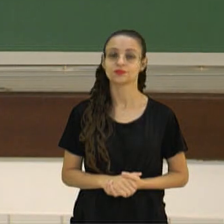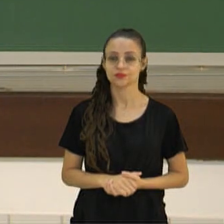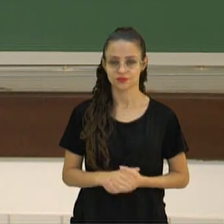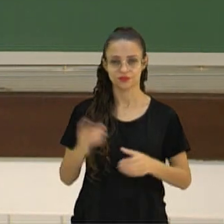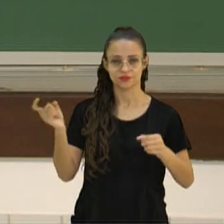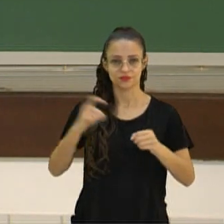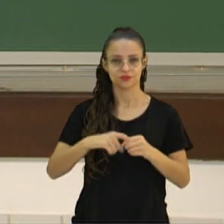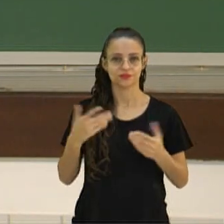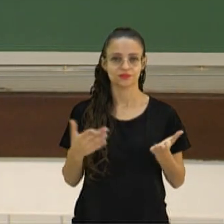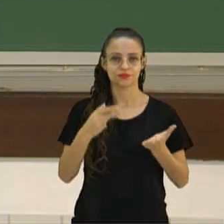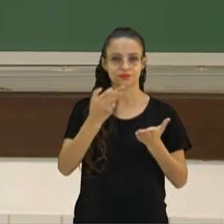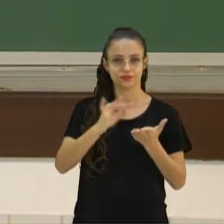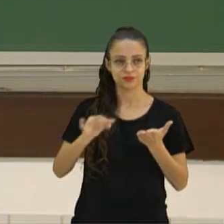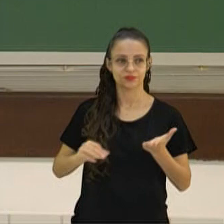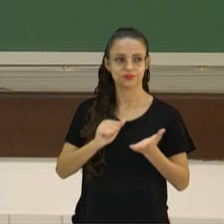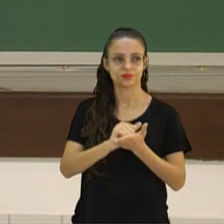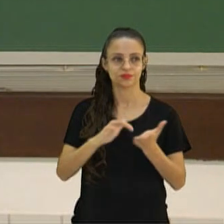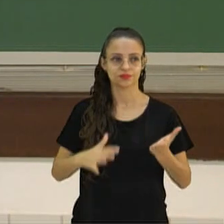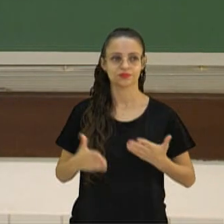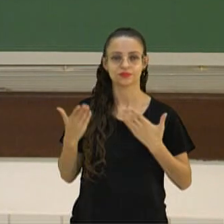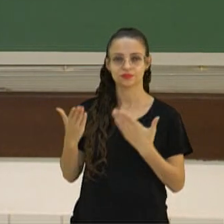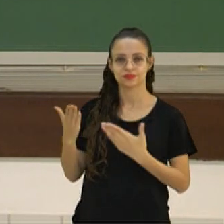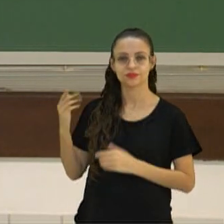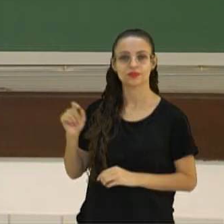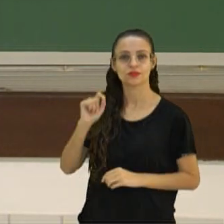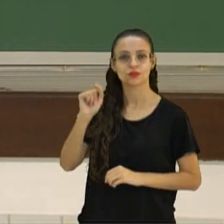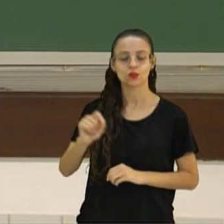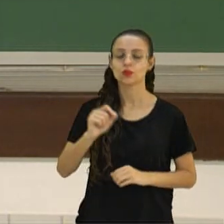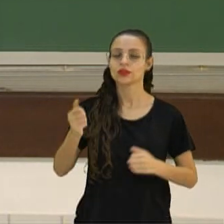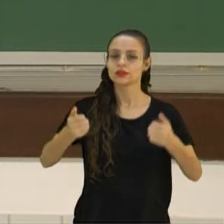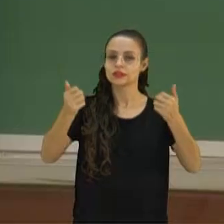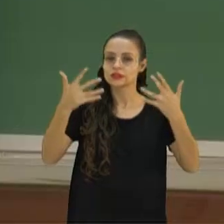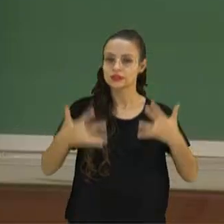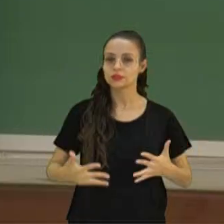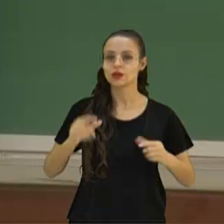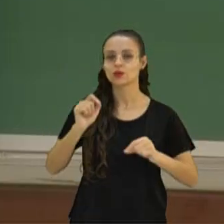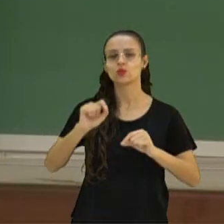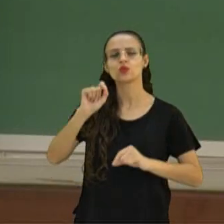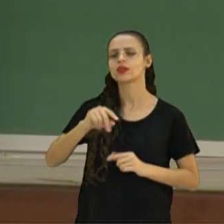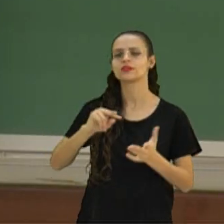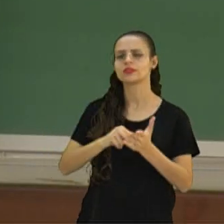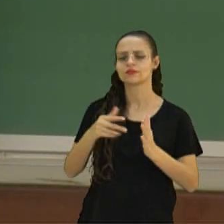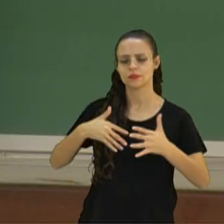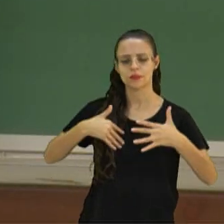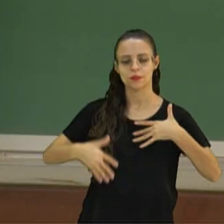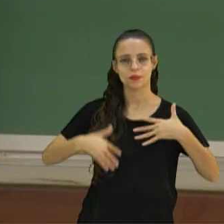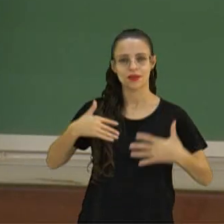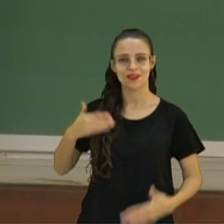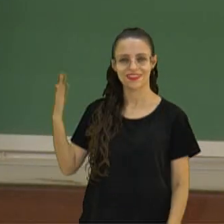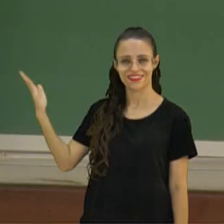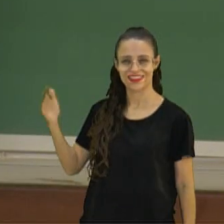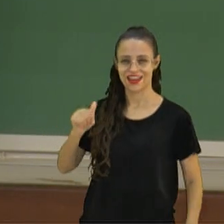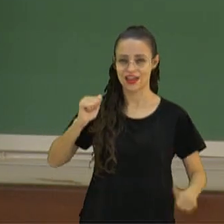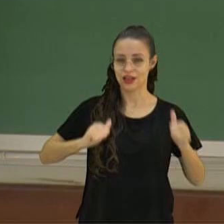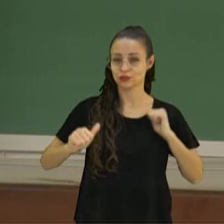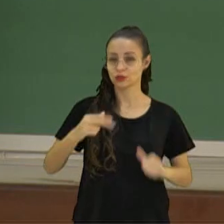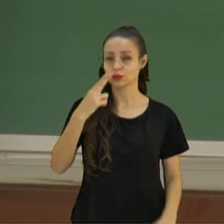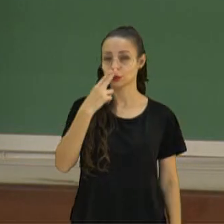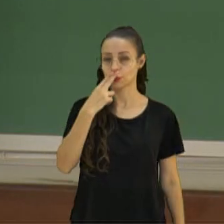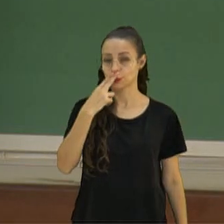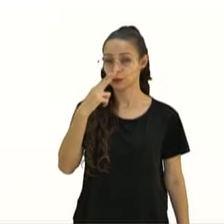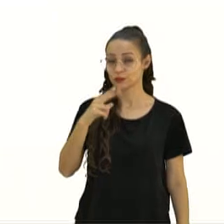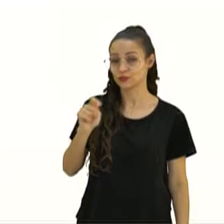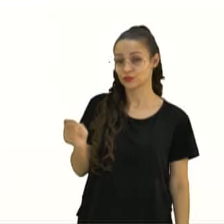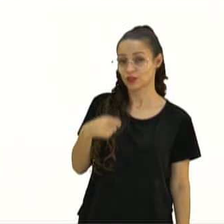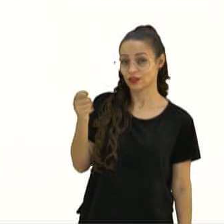Voltando então, galera, com a correção do exercício, então, que tinha ficado, que era a definição de pantomima, né? Então, inspirado ali no Charles Chaplin, nós